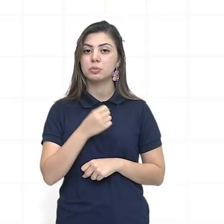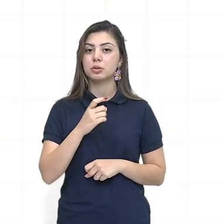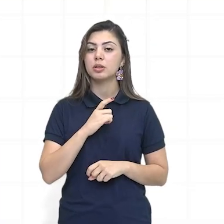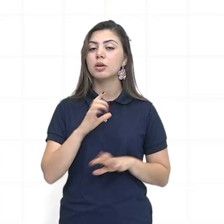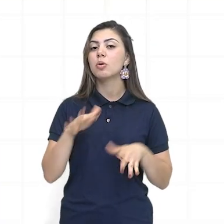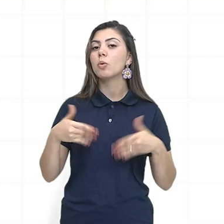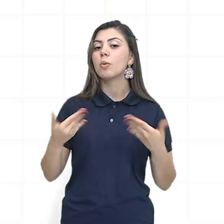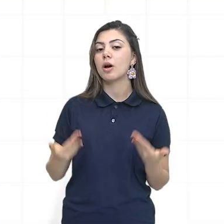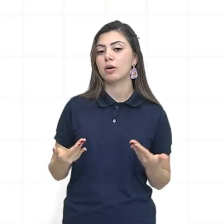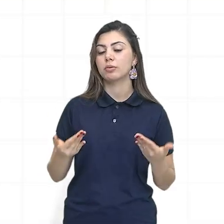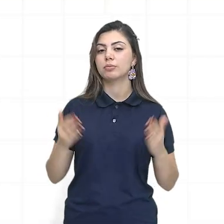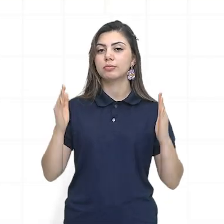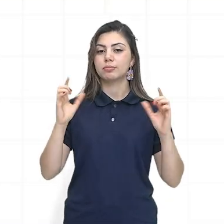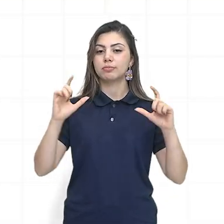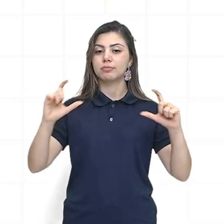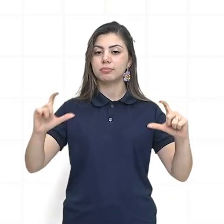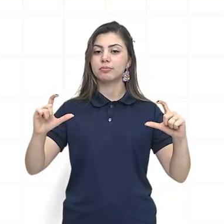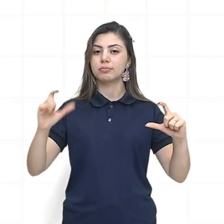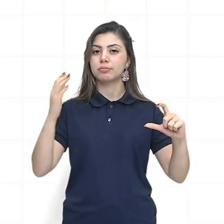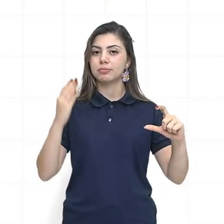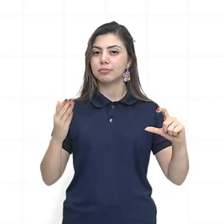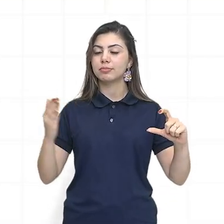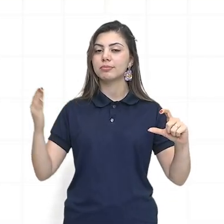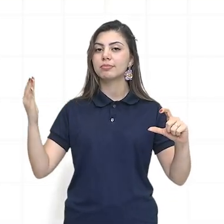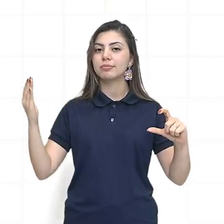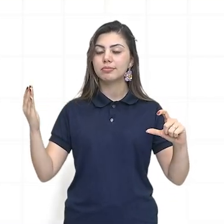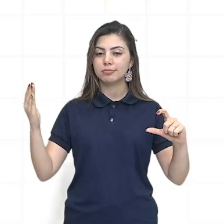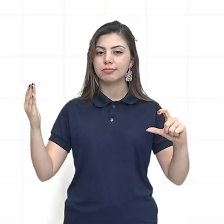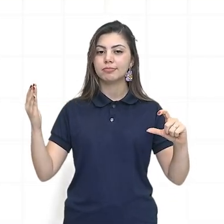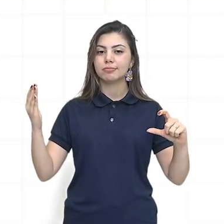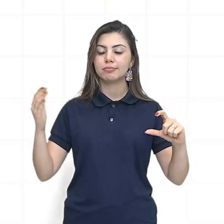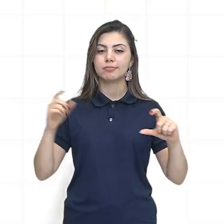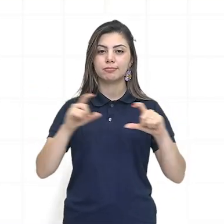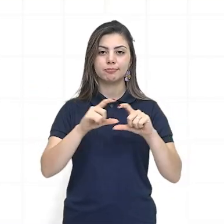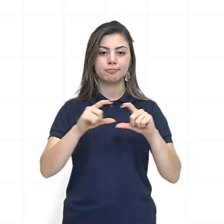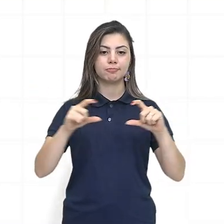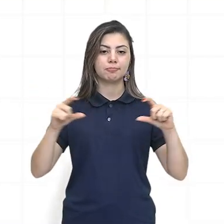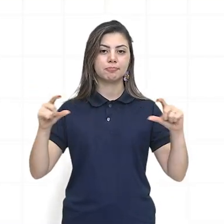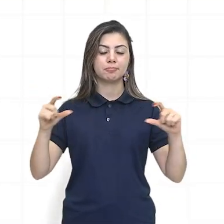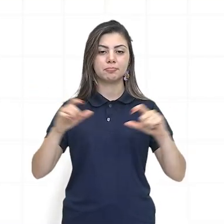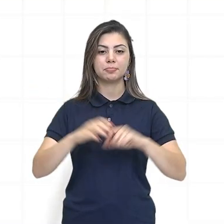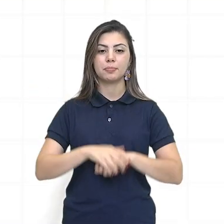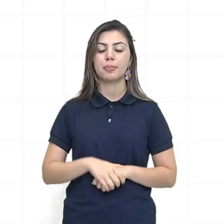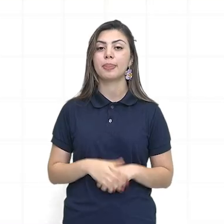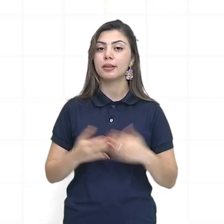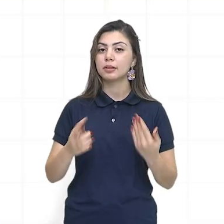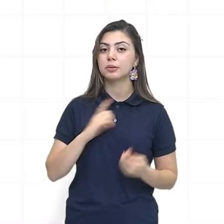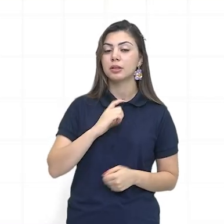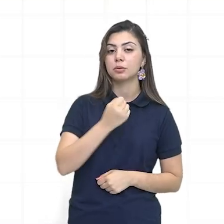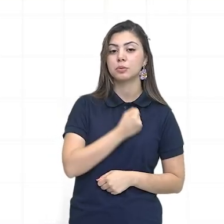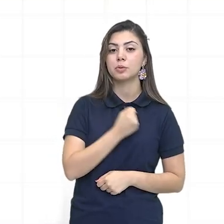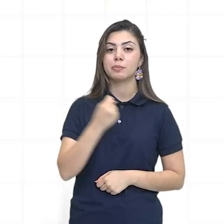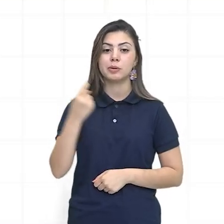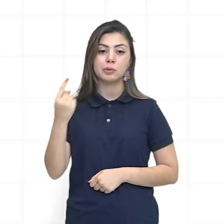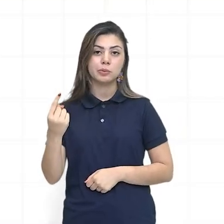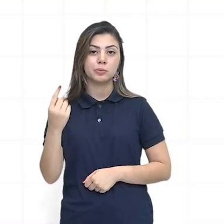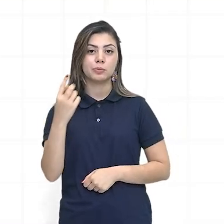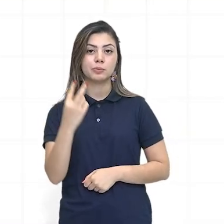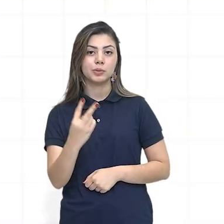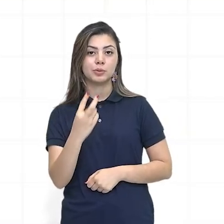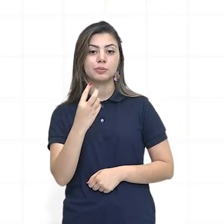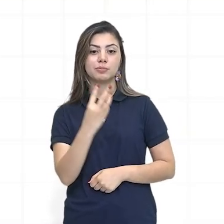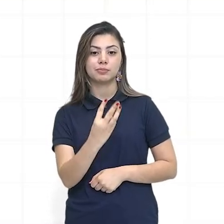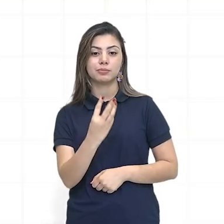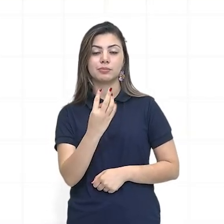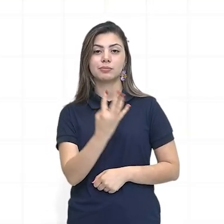algarismos, né? Os nossos algarismos indo-arábicos. Então temos aqui, né, o 1, o 2,